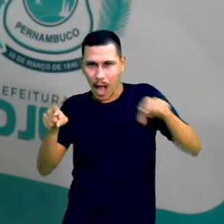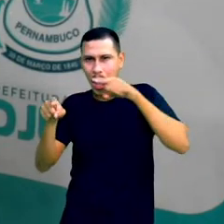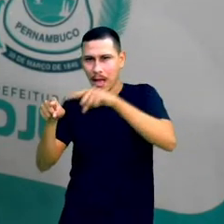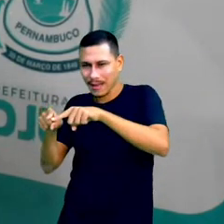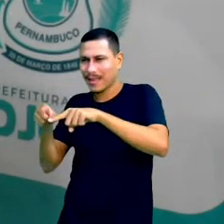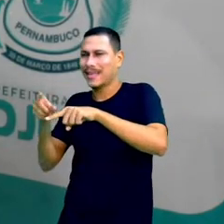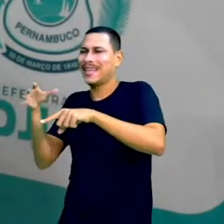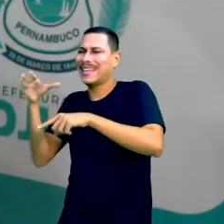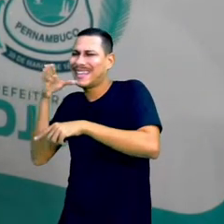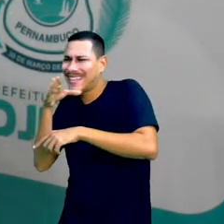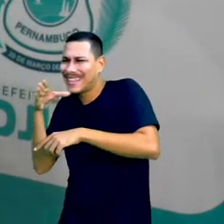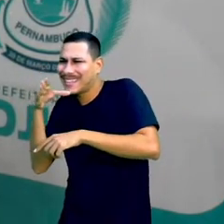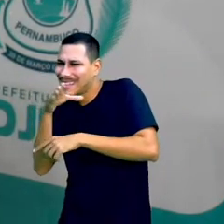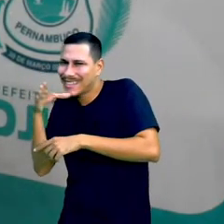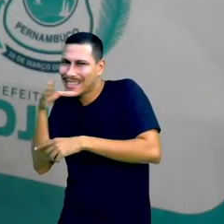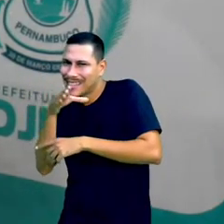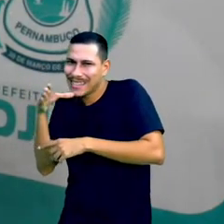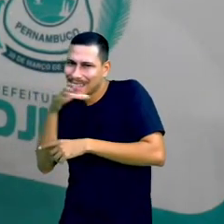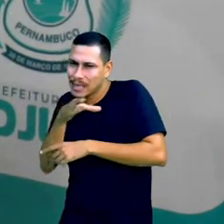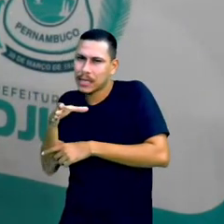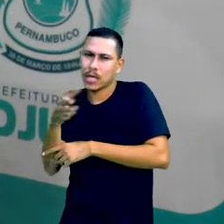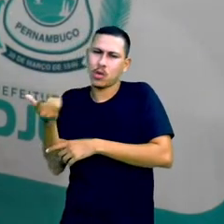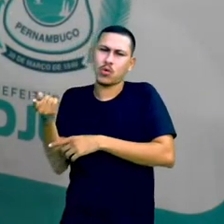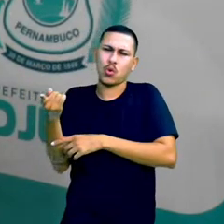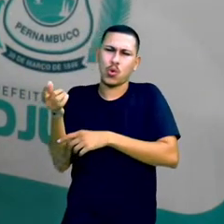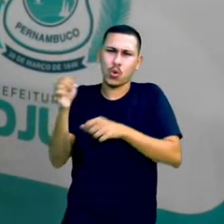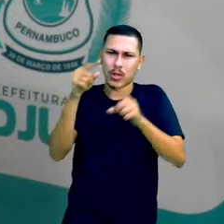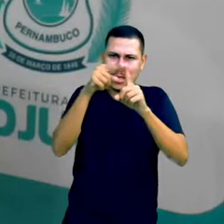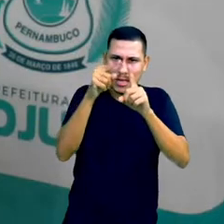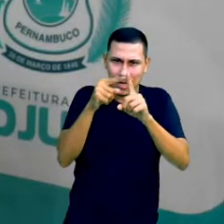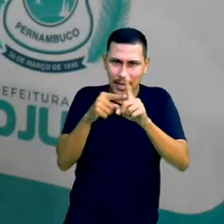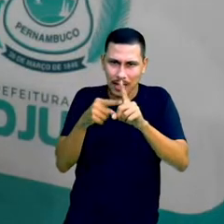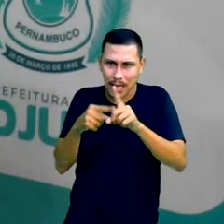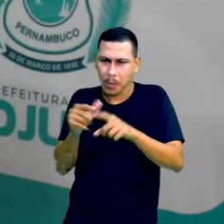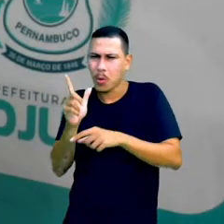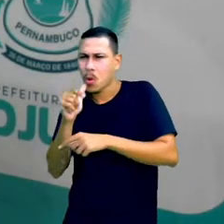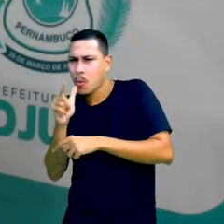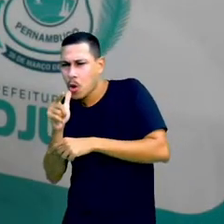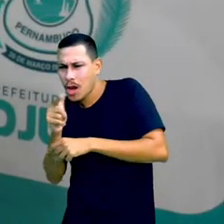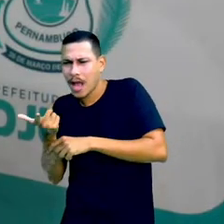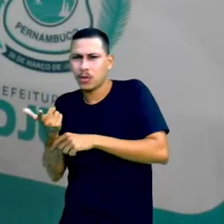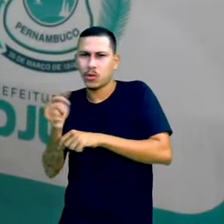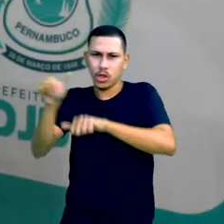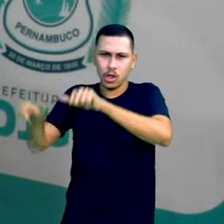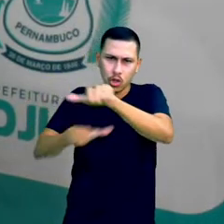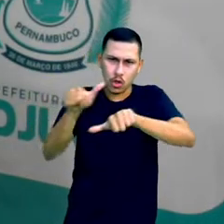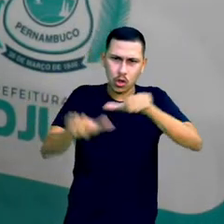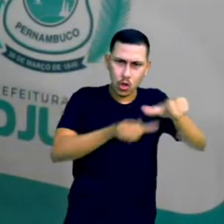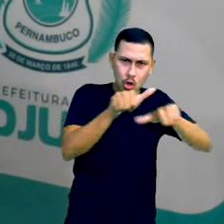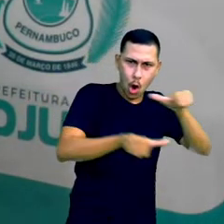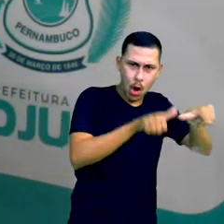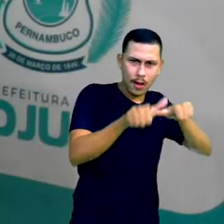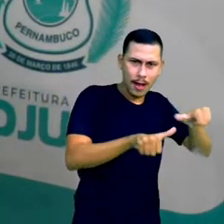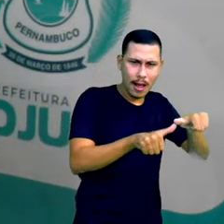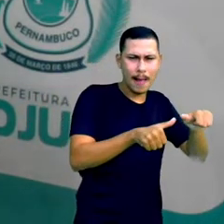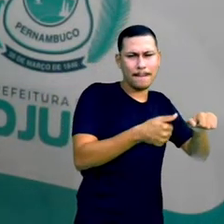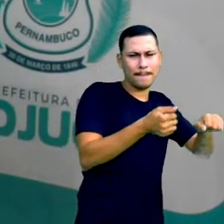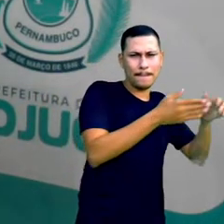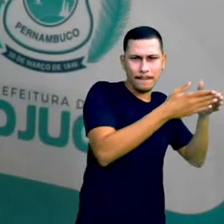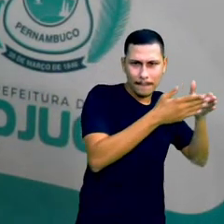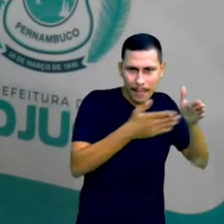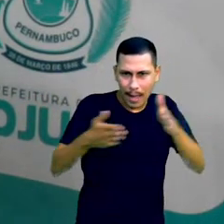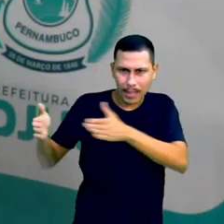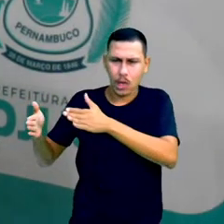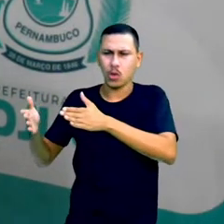clima tropical do tipo semiúmido, com alternância de estações secas e úmidas.